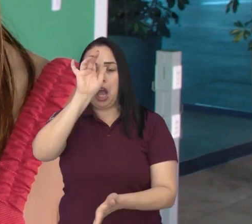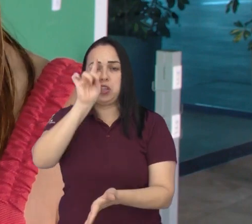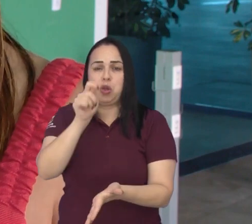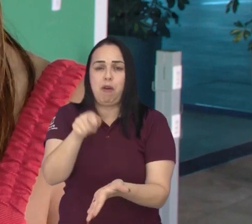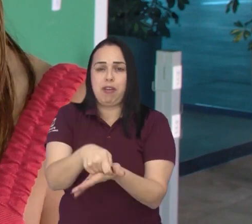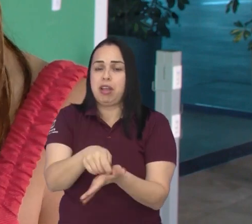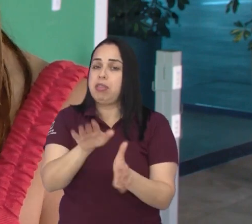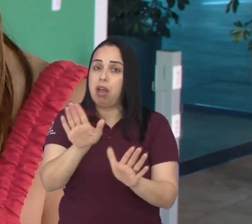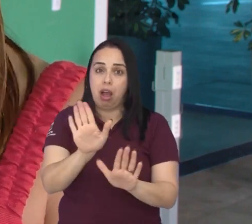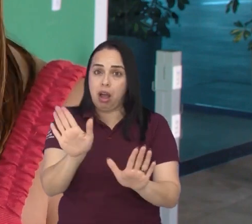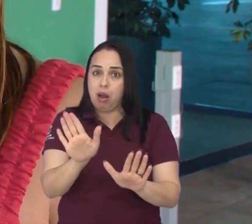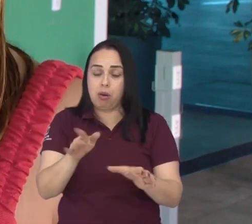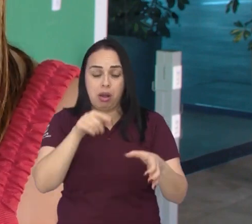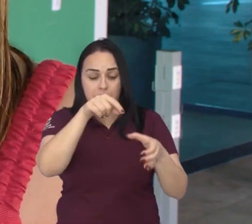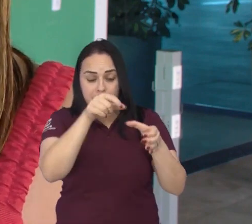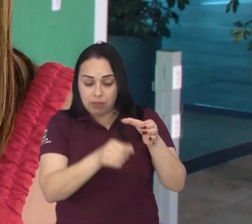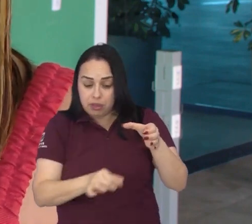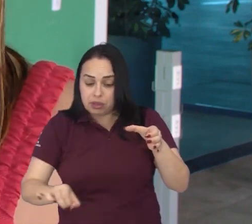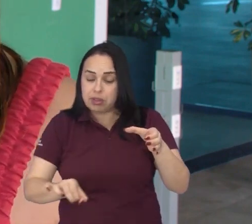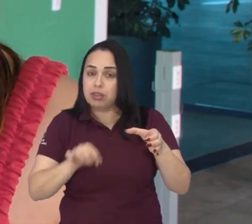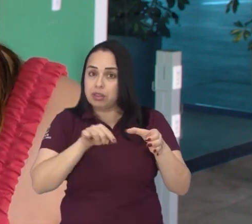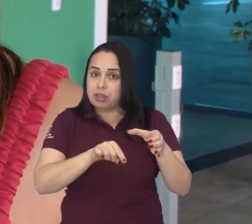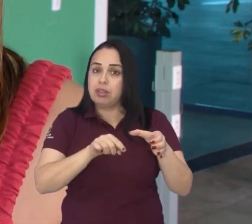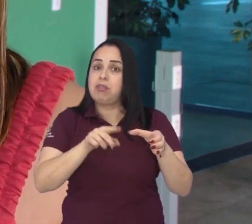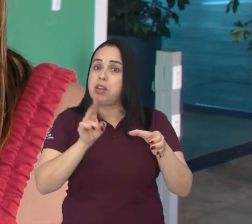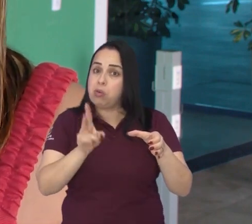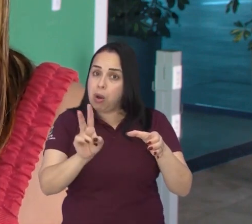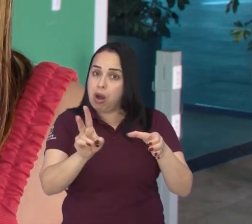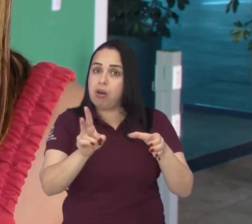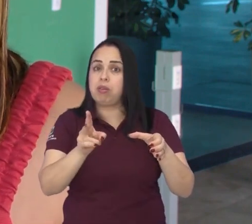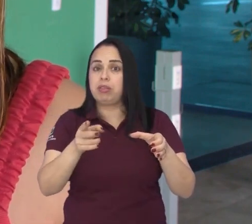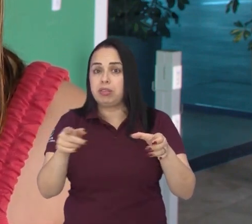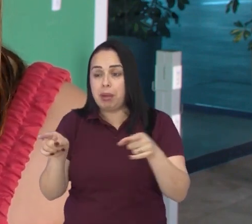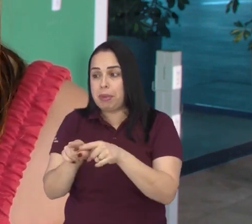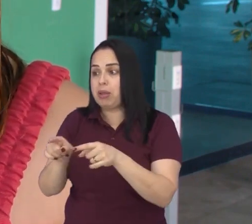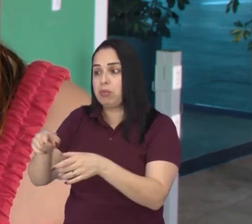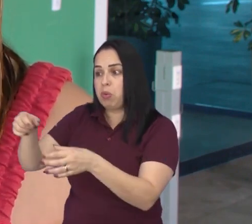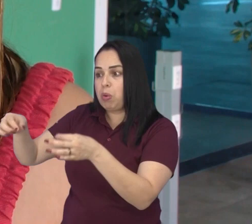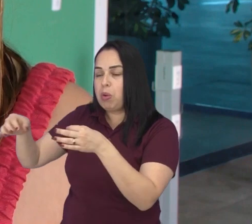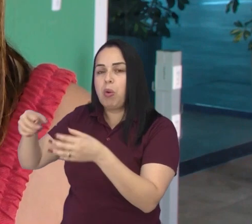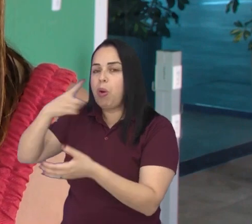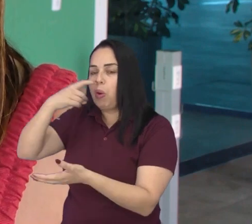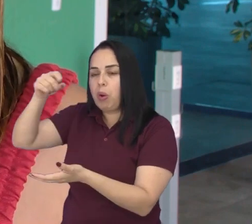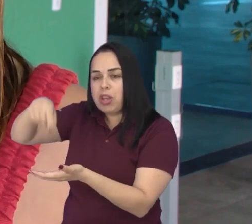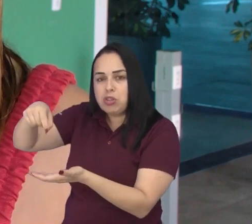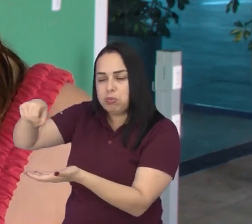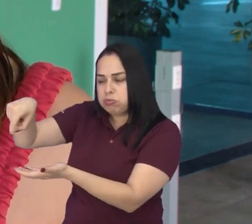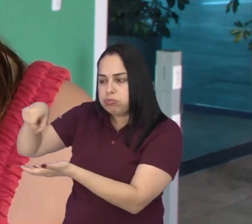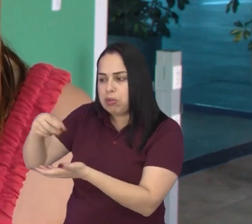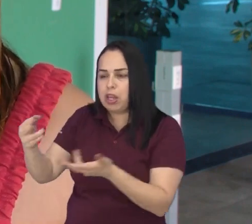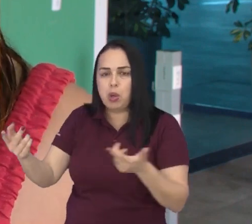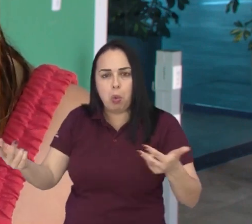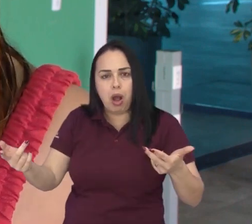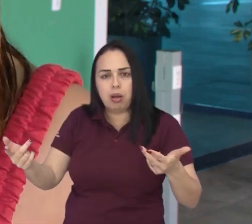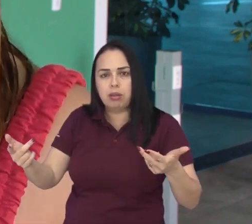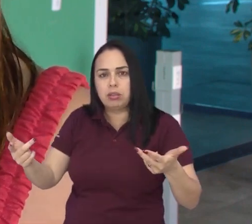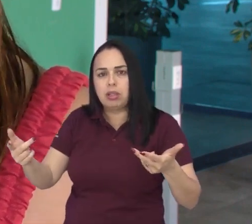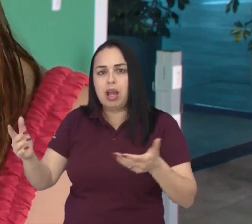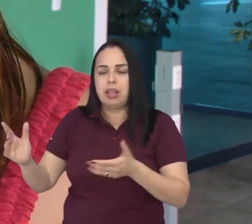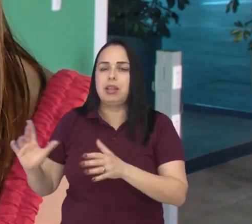não está, esse resíduo permanece ali e vai passar pelo mesmo caminho que os demais resíduos passam, que são coletados